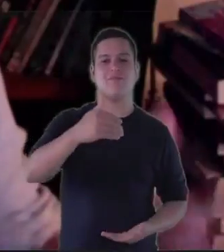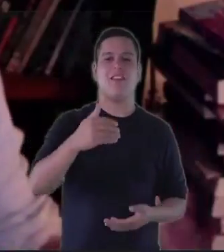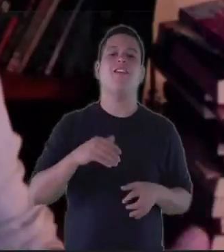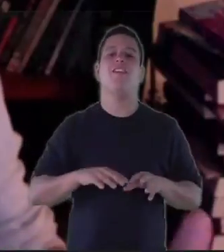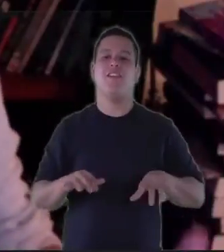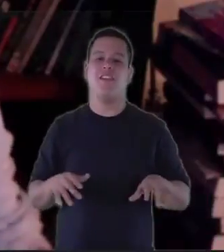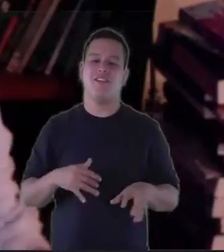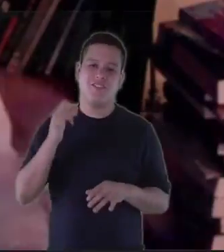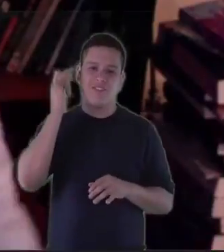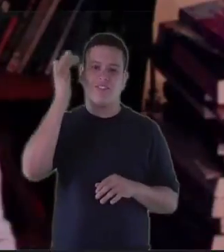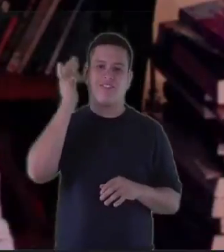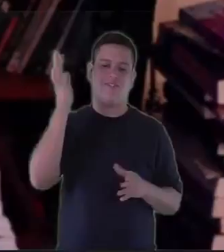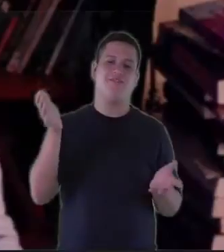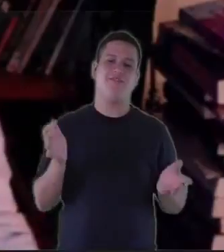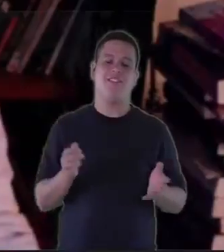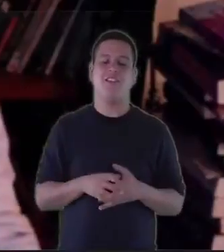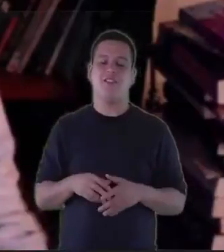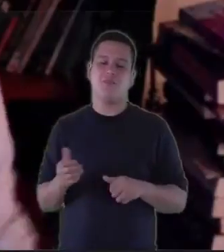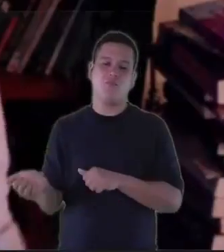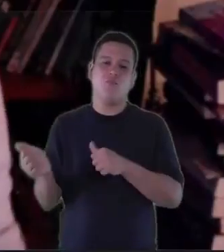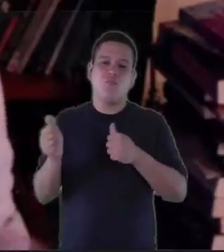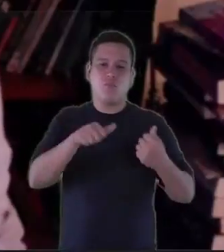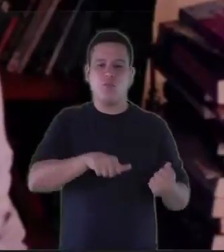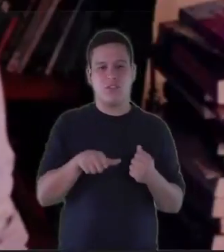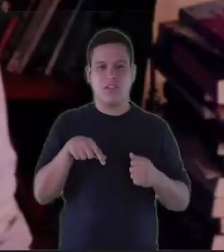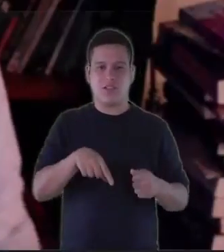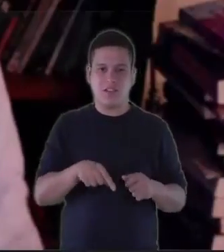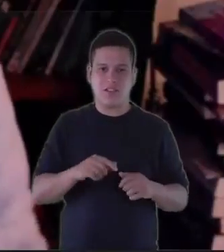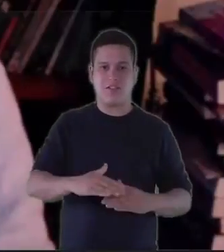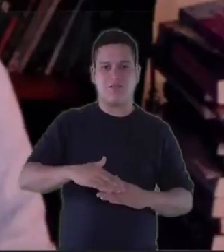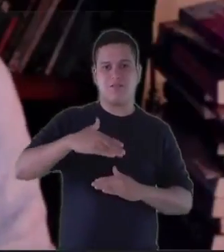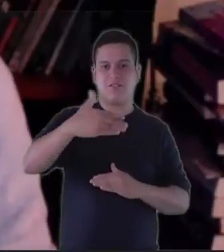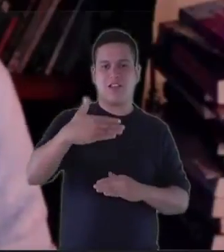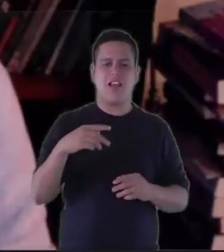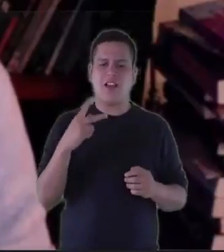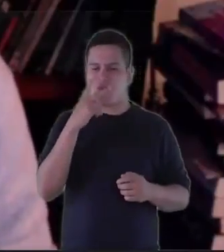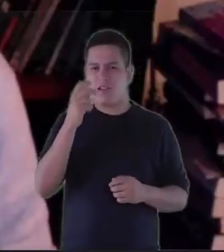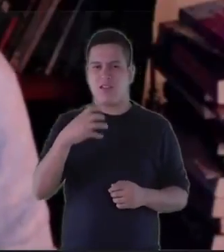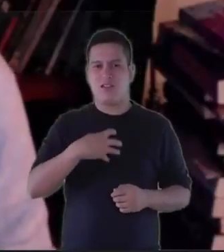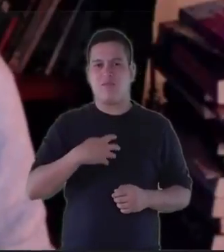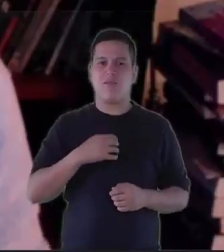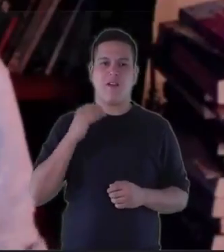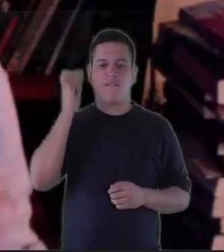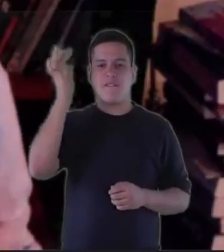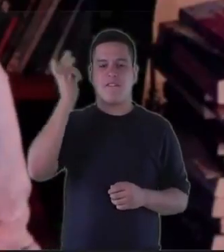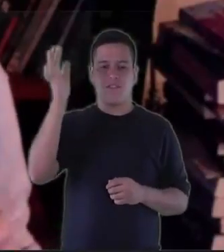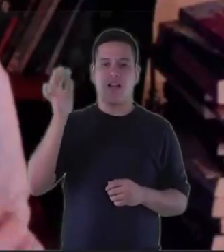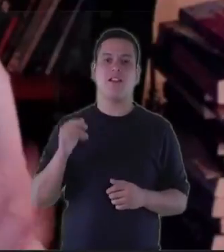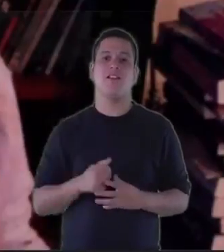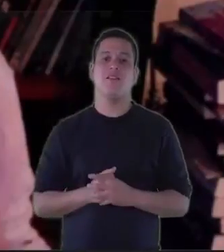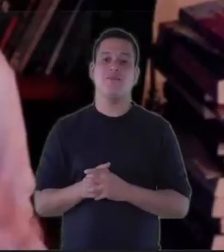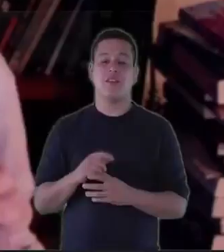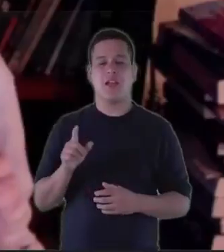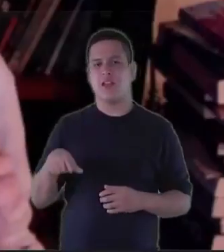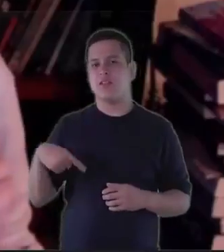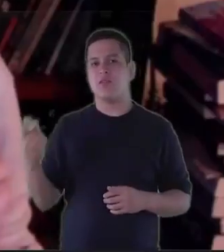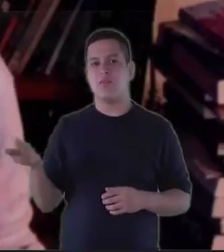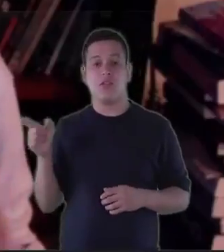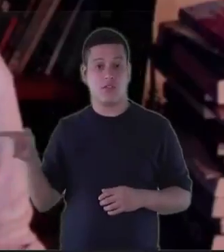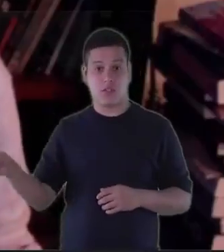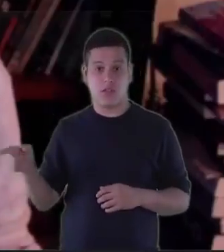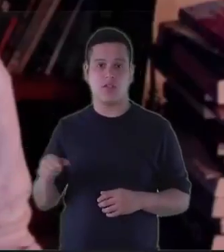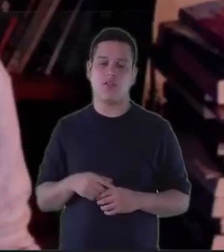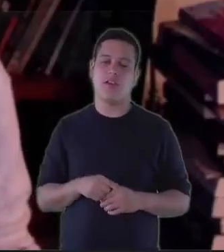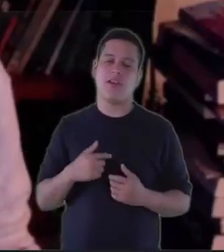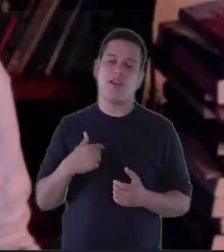feito na máquina de escrever, passei para o laptop, me facilitou muito a vida. E a Malu, desde então, é